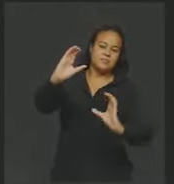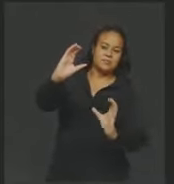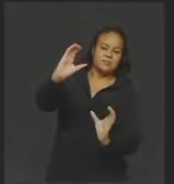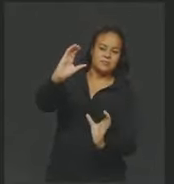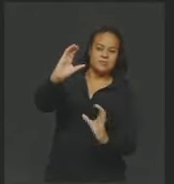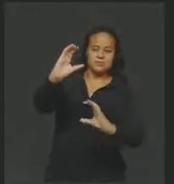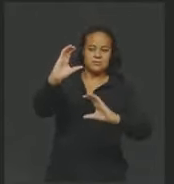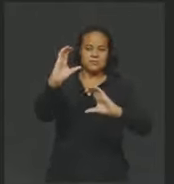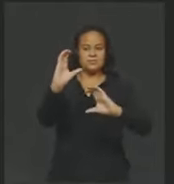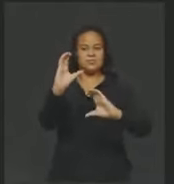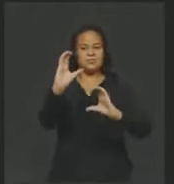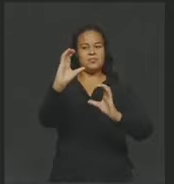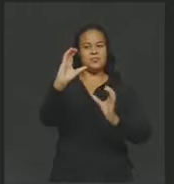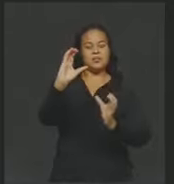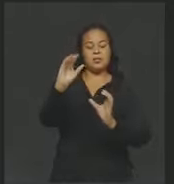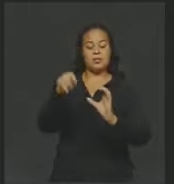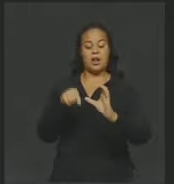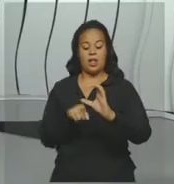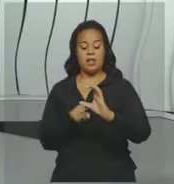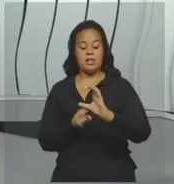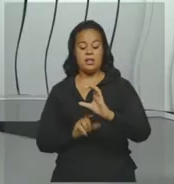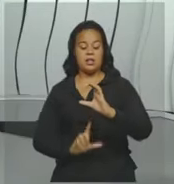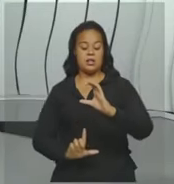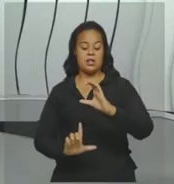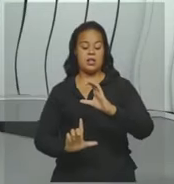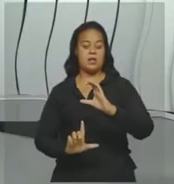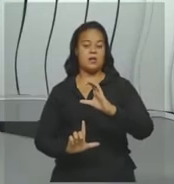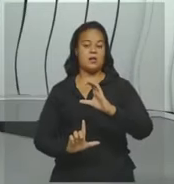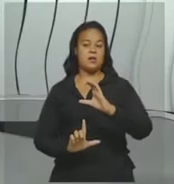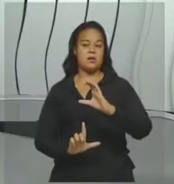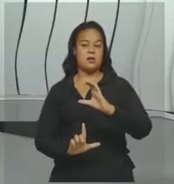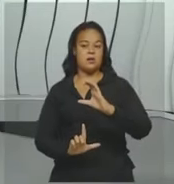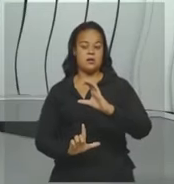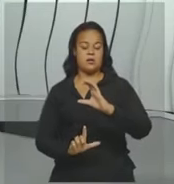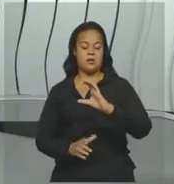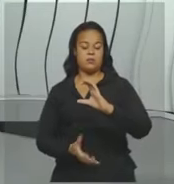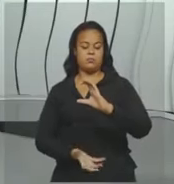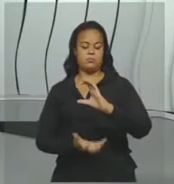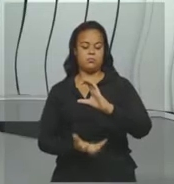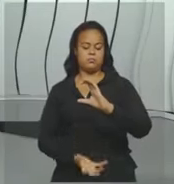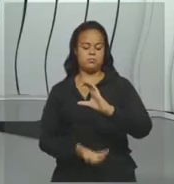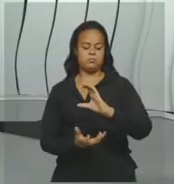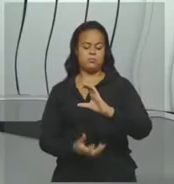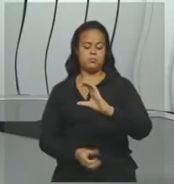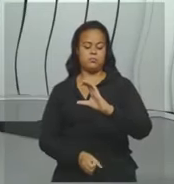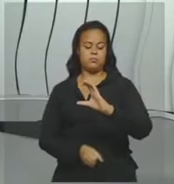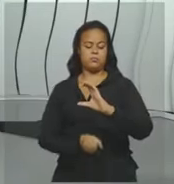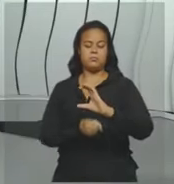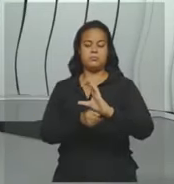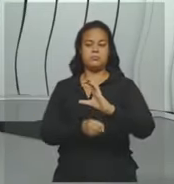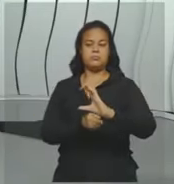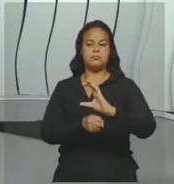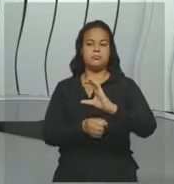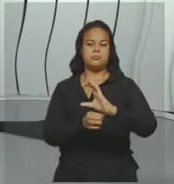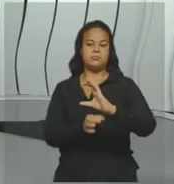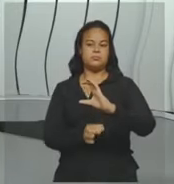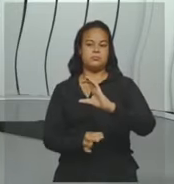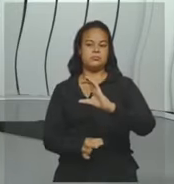peso que você quer carregar aqui, ó, você vai colocar agarrado nessa corda aqui que passa por